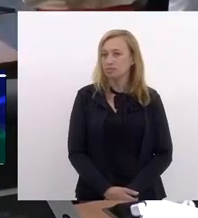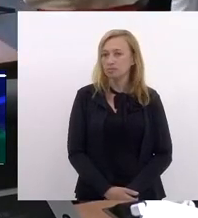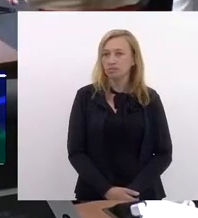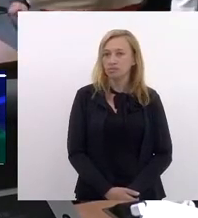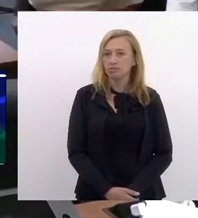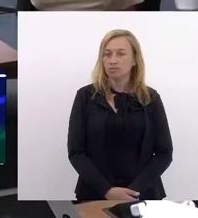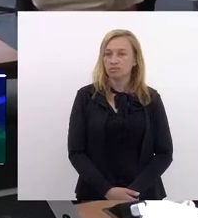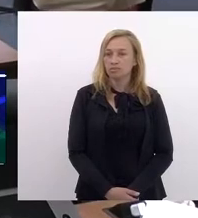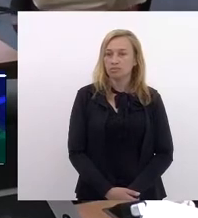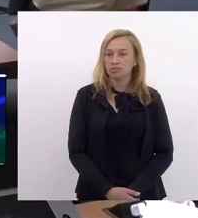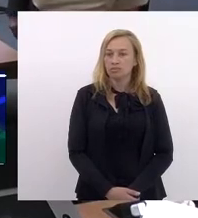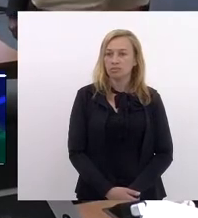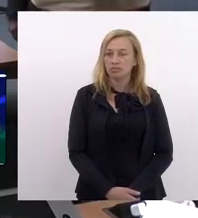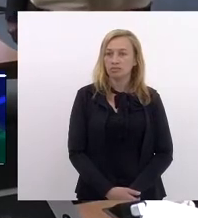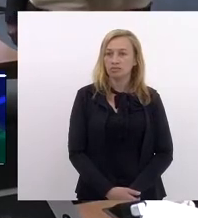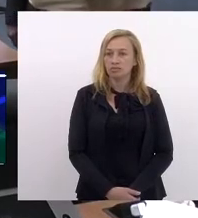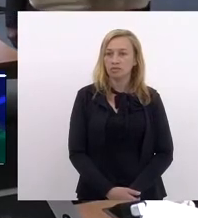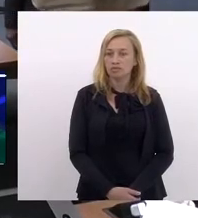Dá para incorporar?